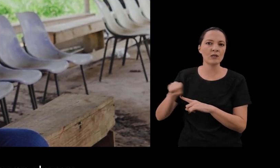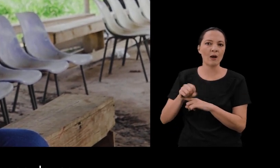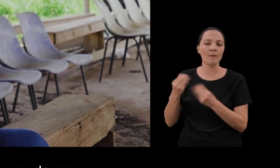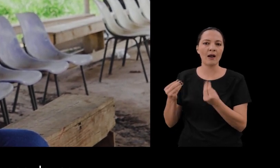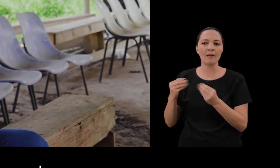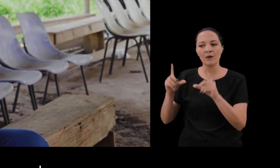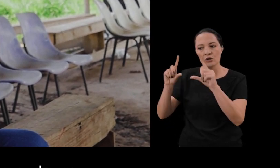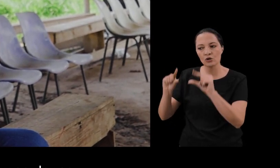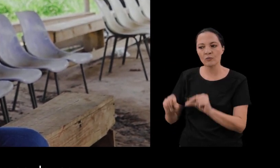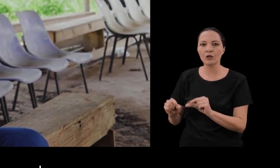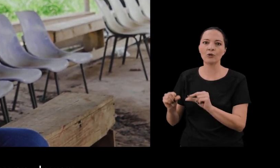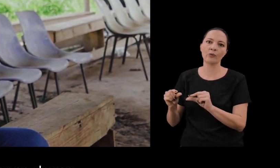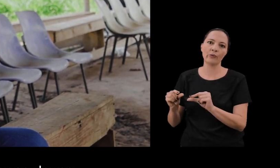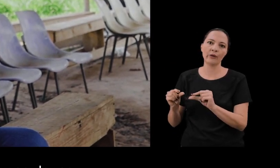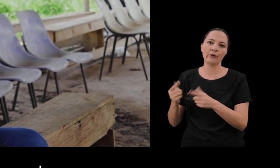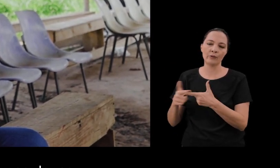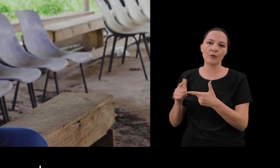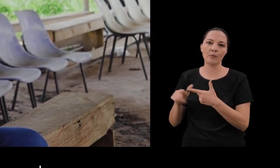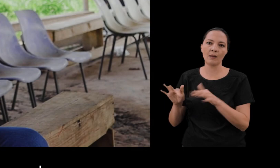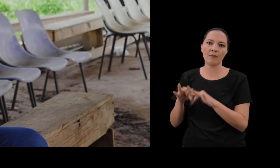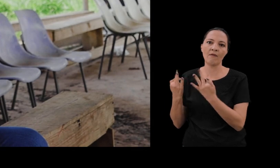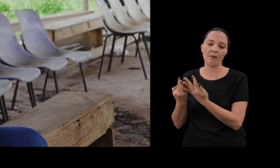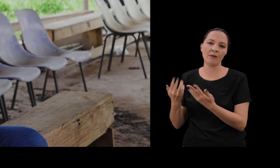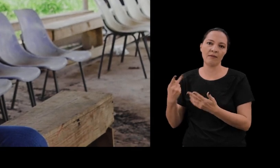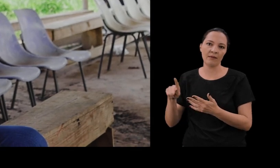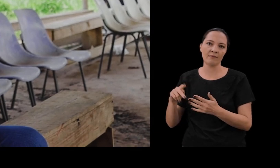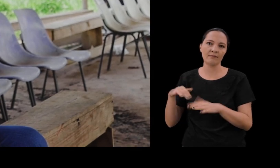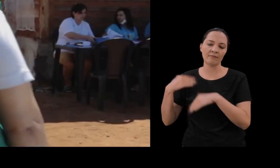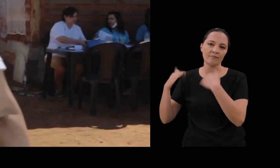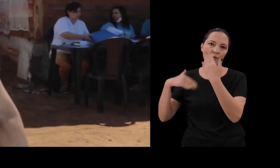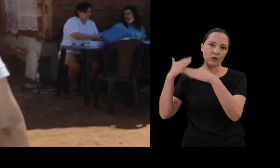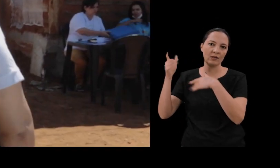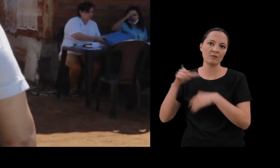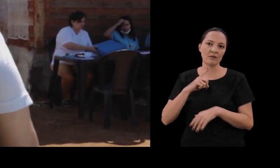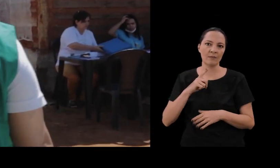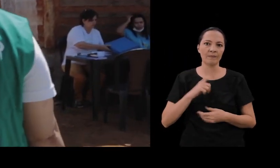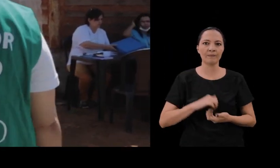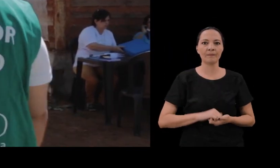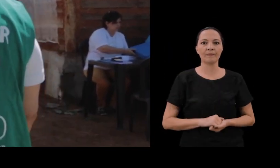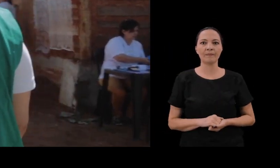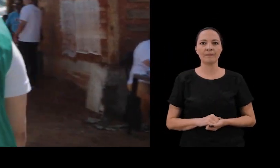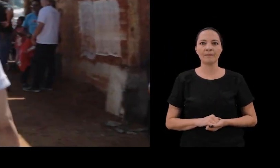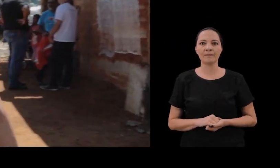gente minimizar os danos que essas famílias vivenciam durante esse processo.